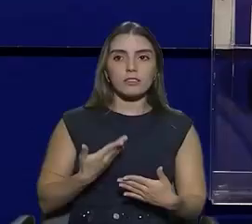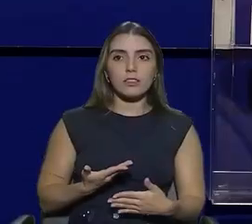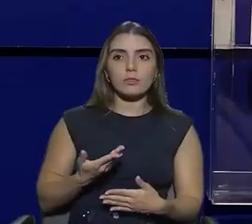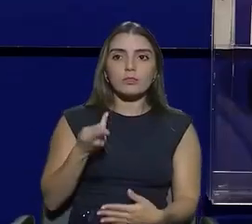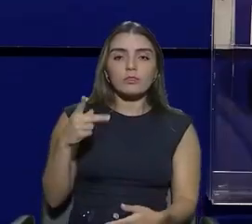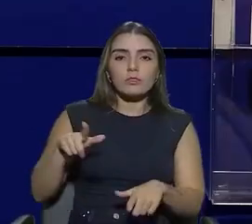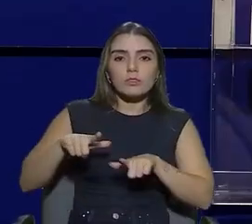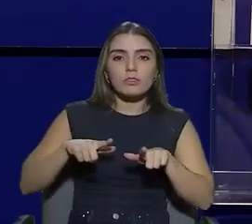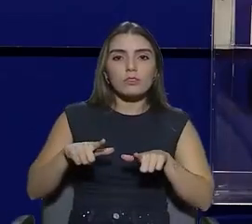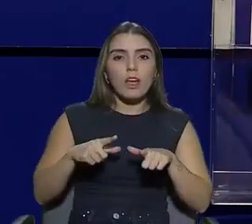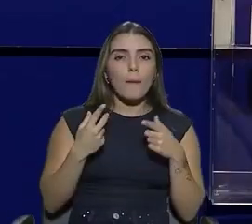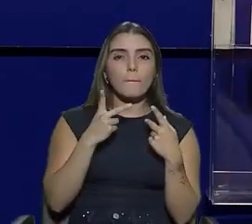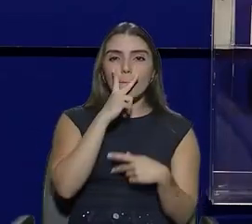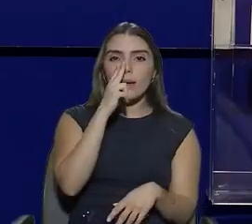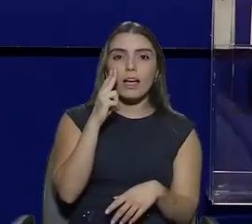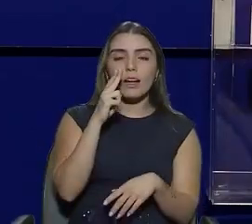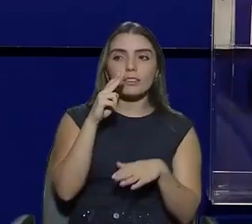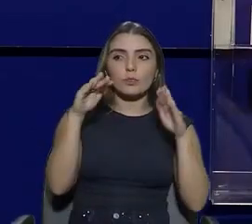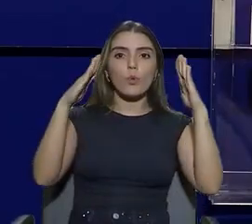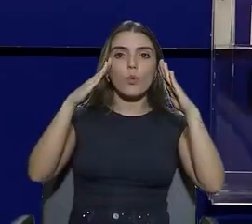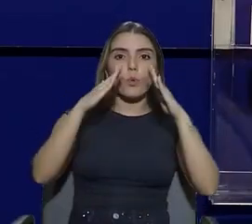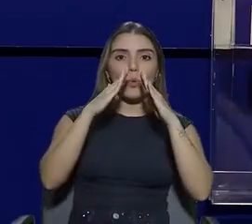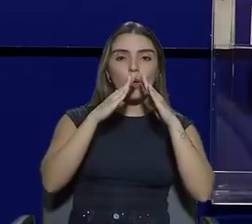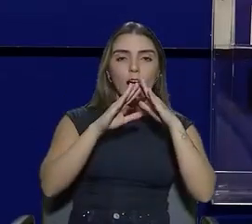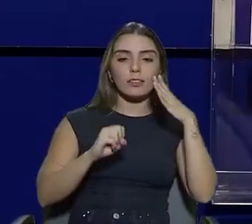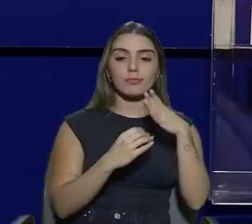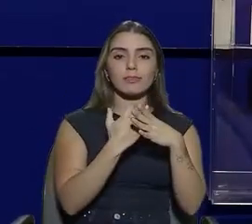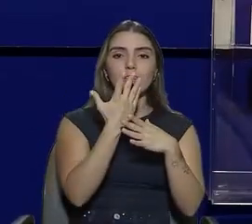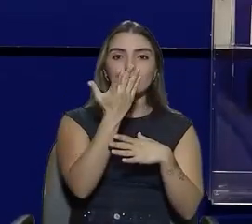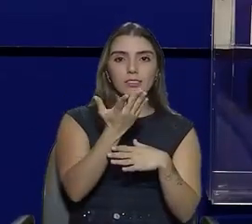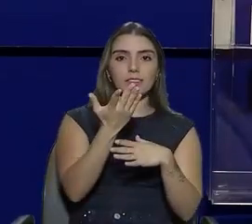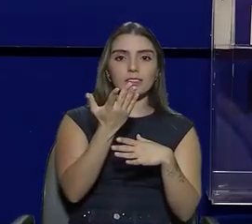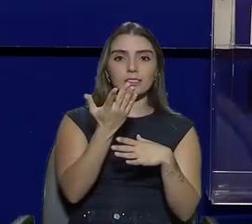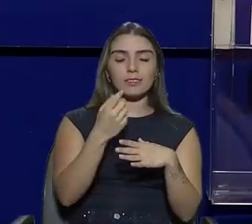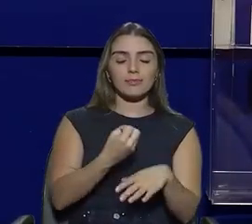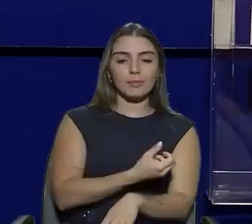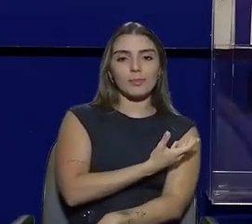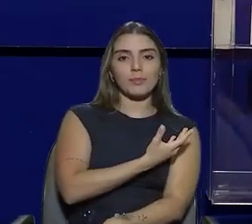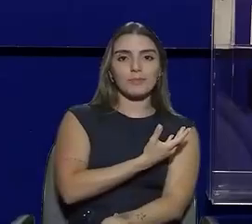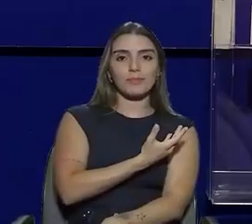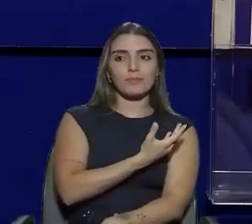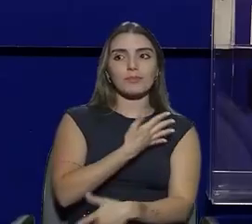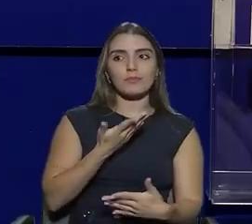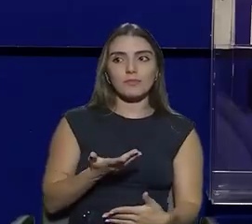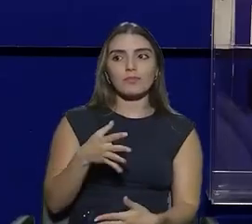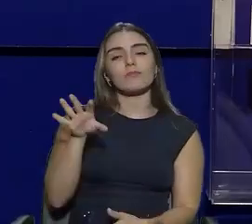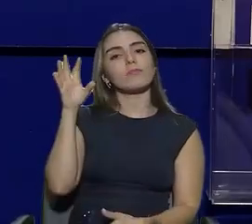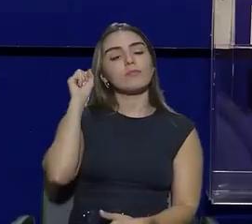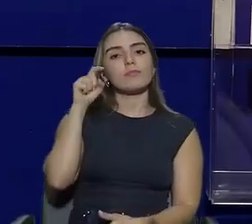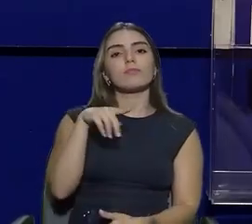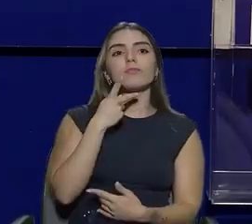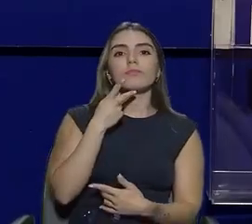como um herbário assim, de emoções. Então, queria também te ouvir um pouco desse processo todo. Eu